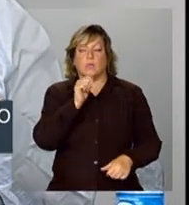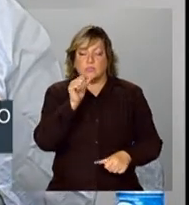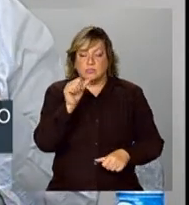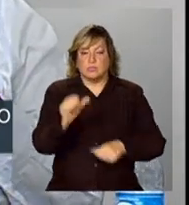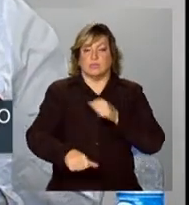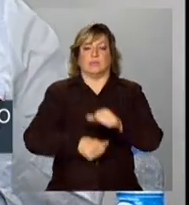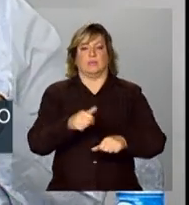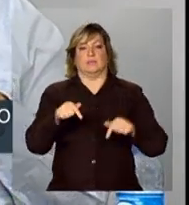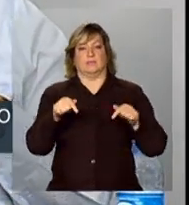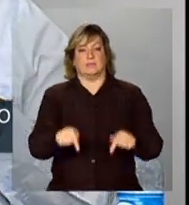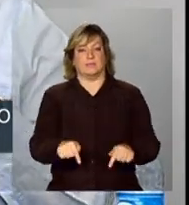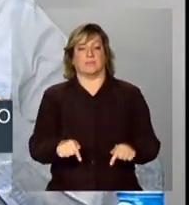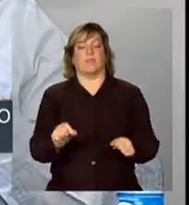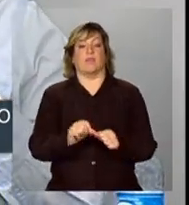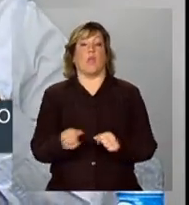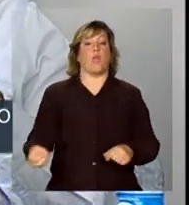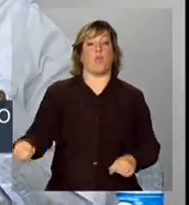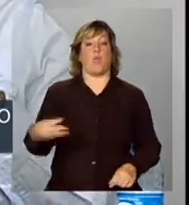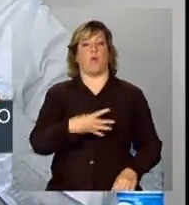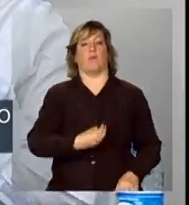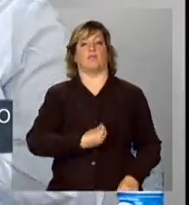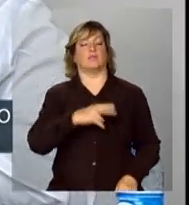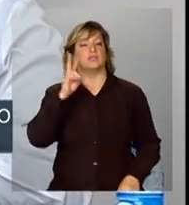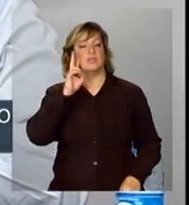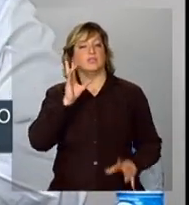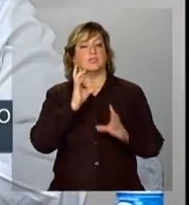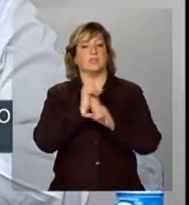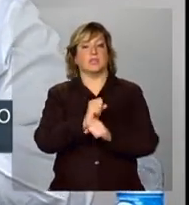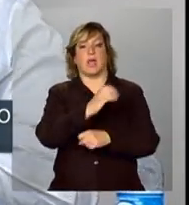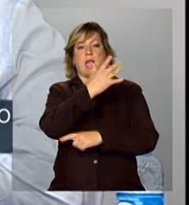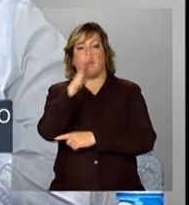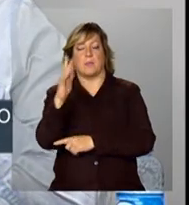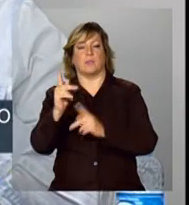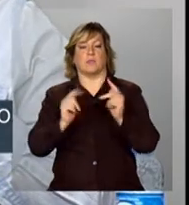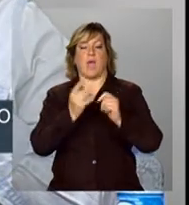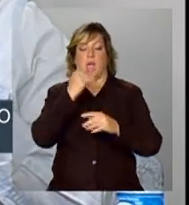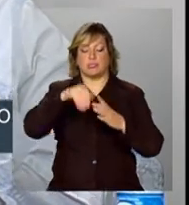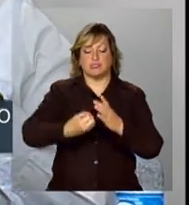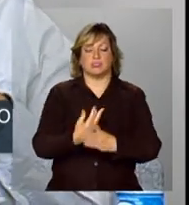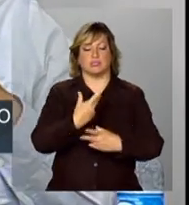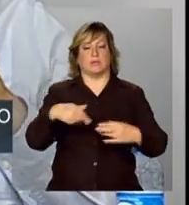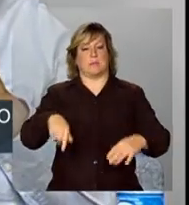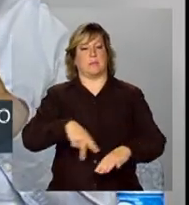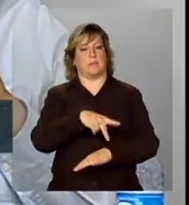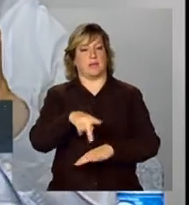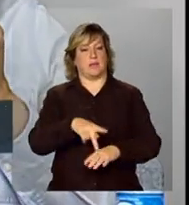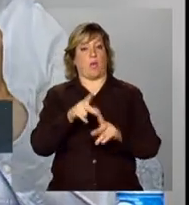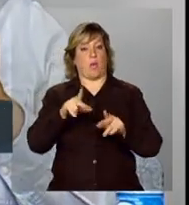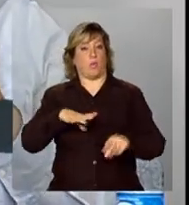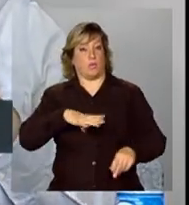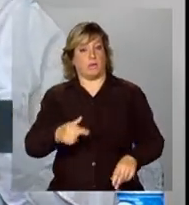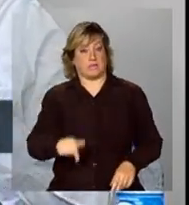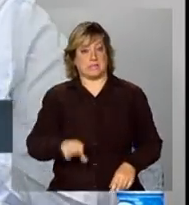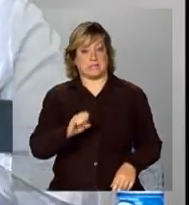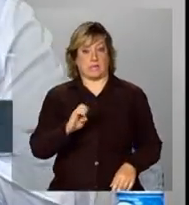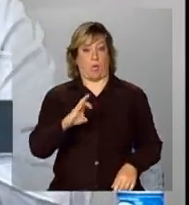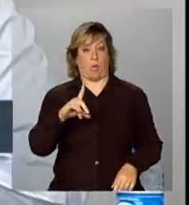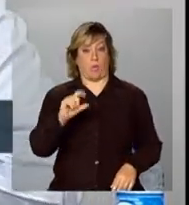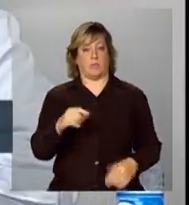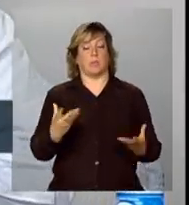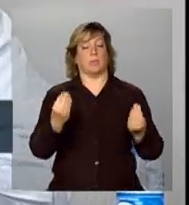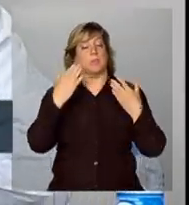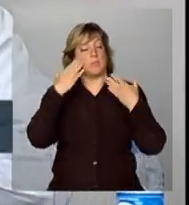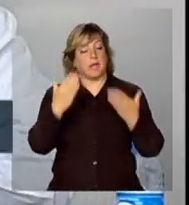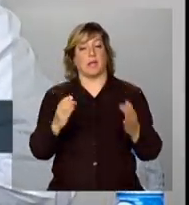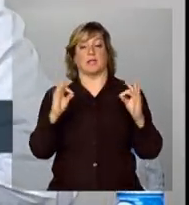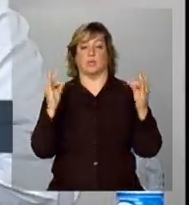que eu disse e escrever uma nova história ambiental e de desenvolvimento e produção de alimentos nesse país, do tamanho do desafio desse século. Então, muito obrigada a